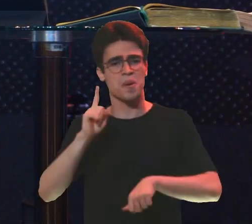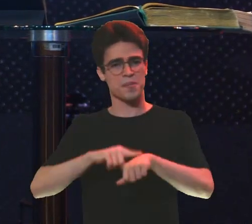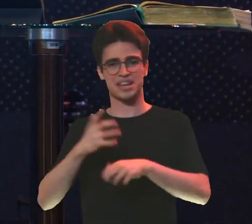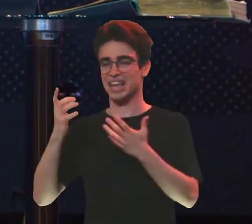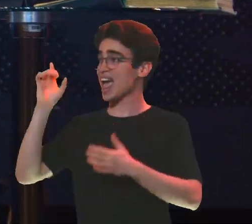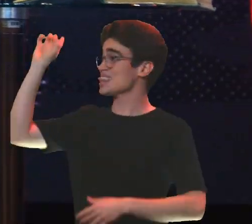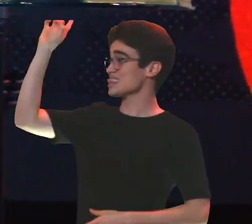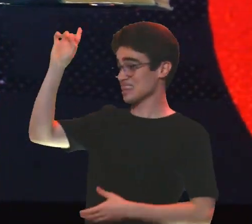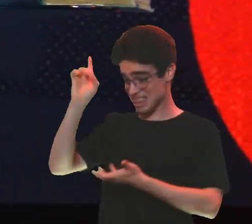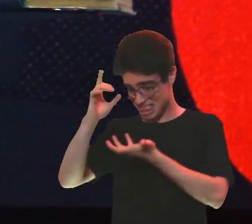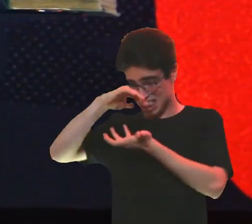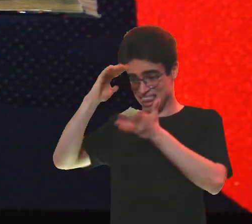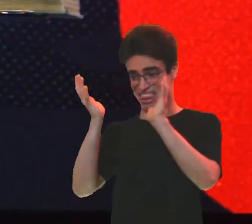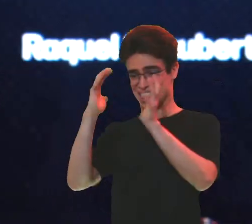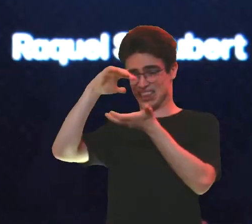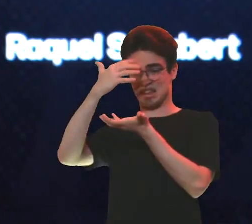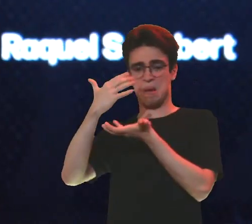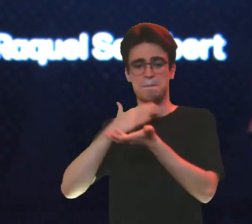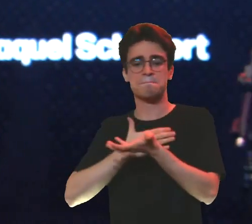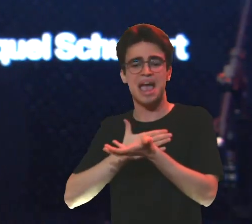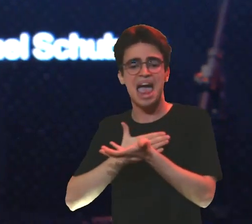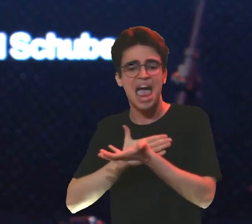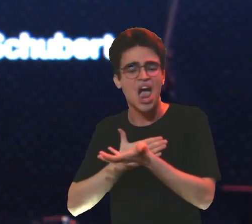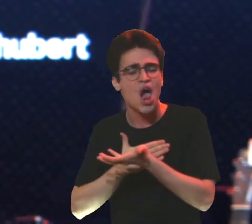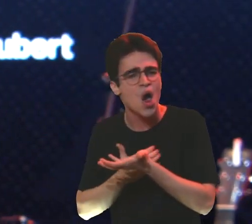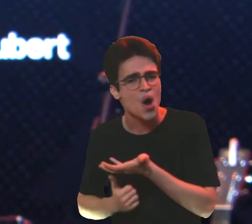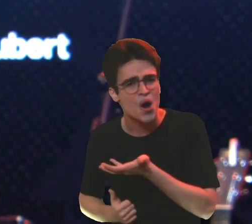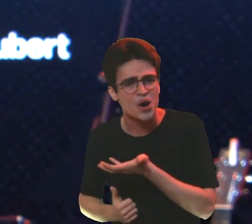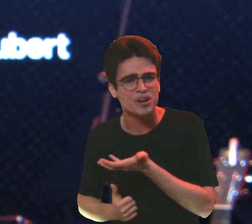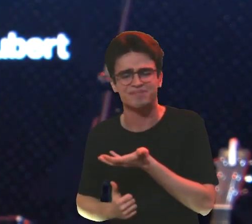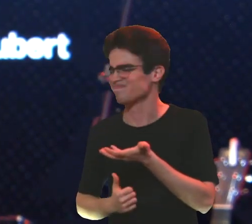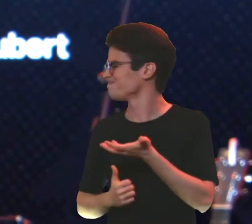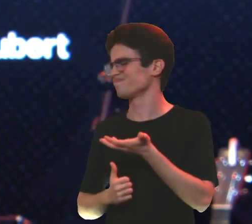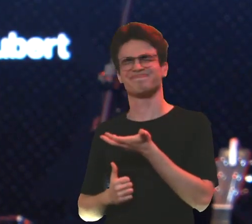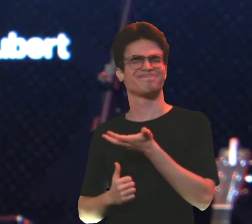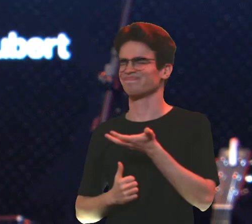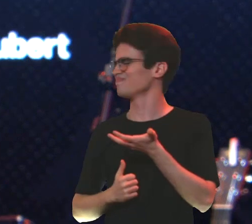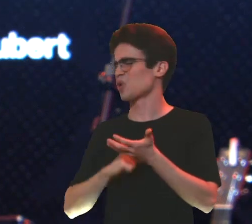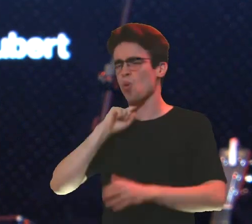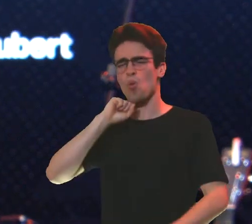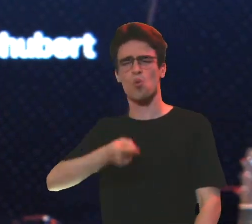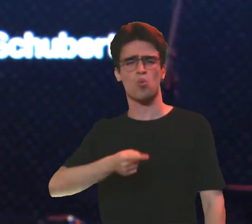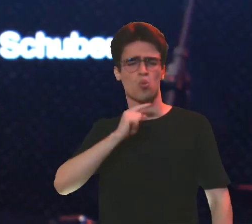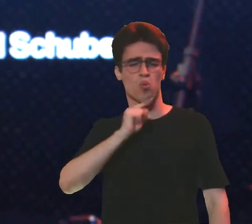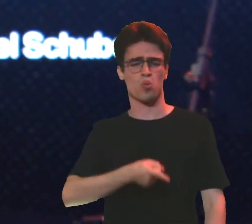caber dentro dos nossos sonhos, daquilo que a gente idealiza, não dá certo.